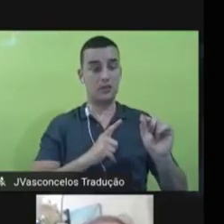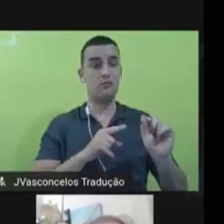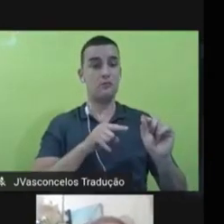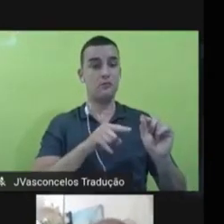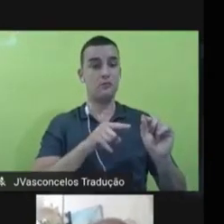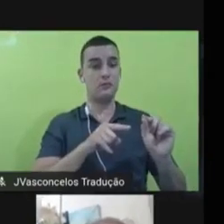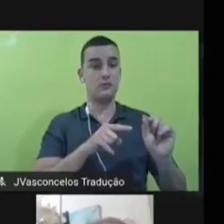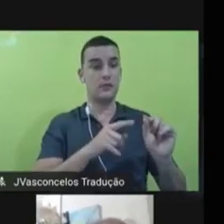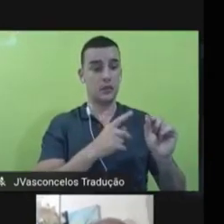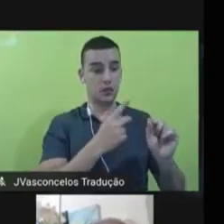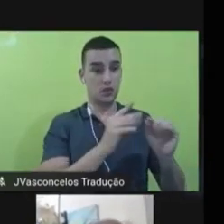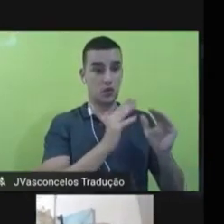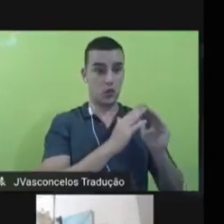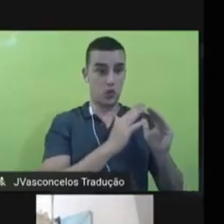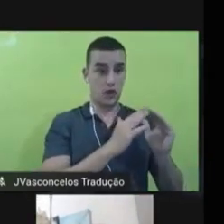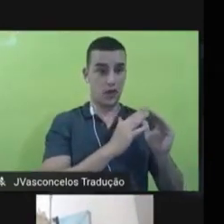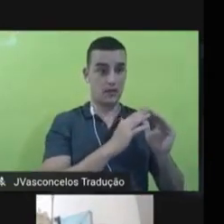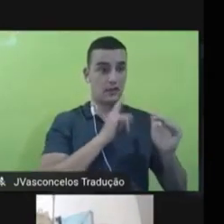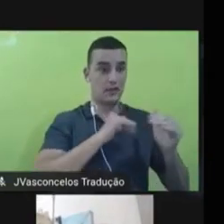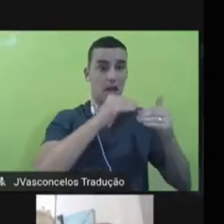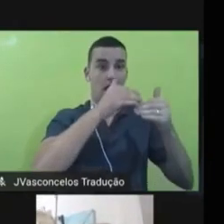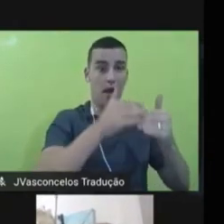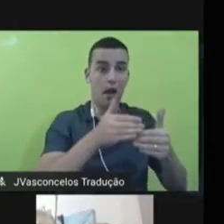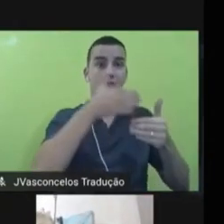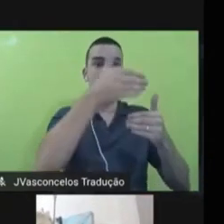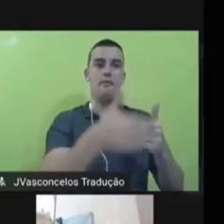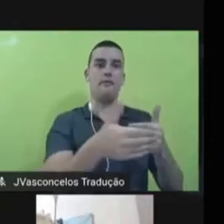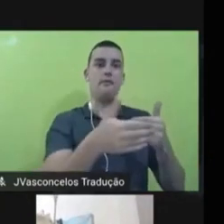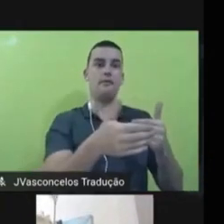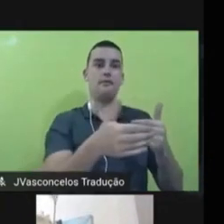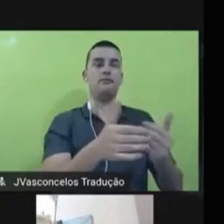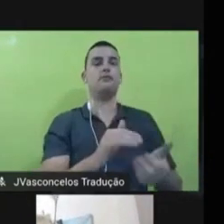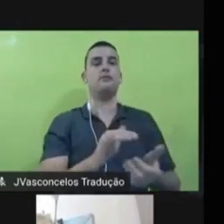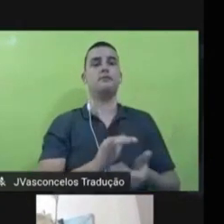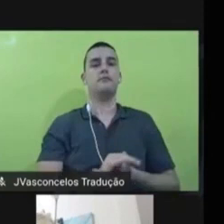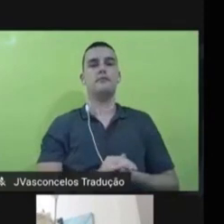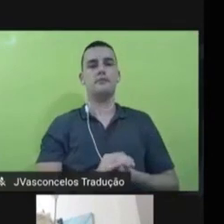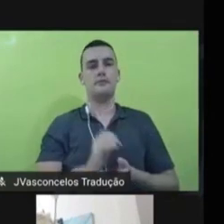da sua casa enquanto domicílio. Pode passar.